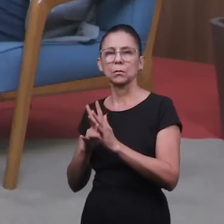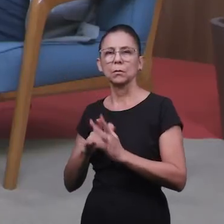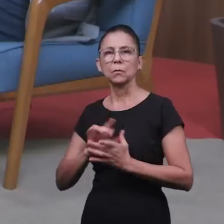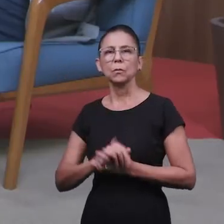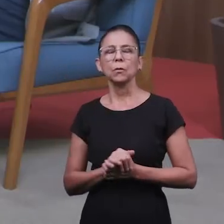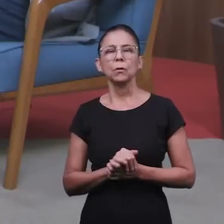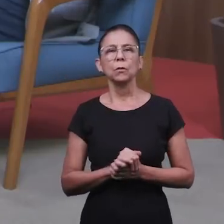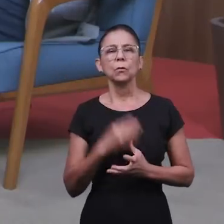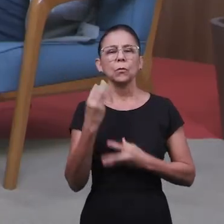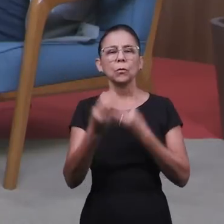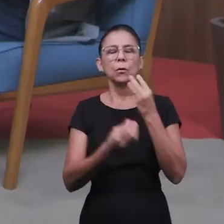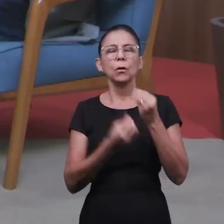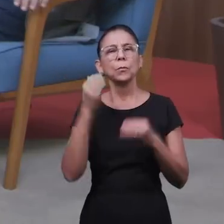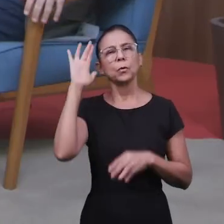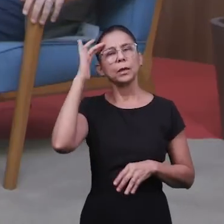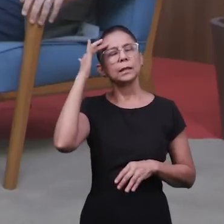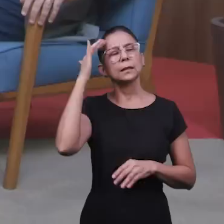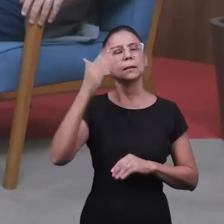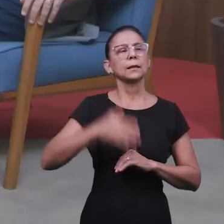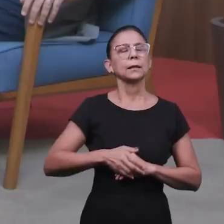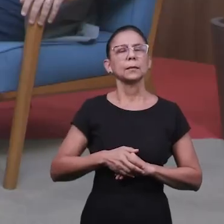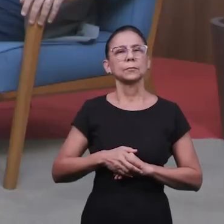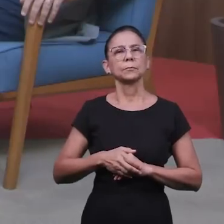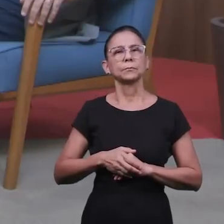nós entendermos o processo de salvação?